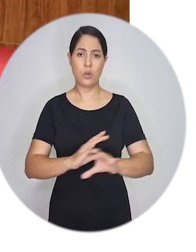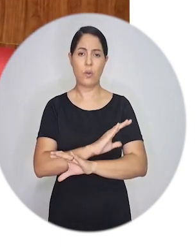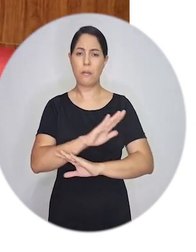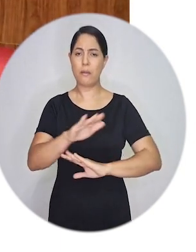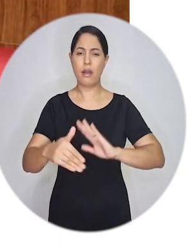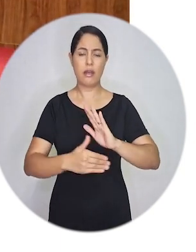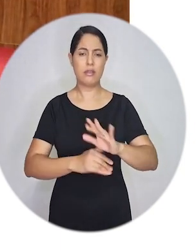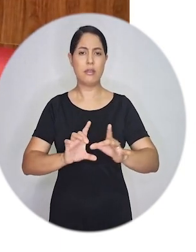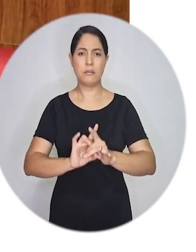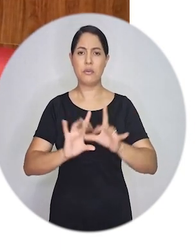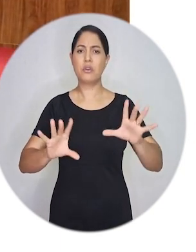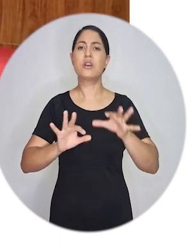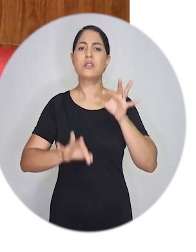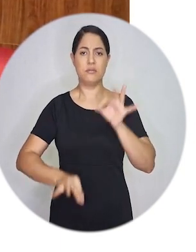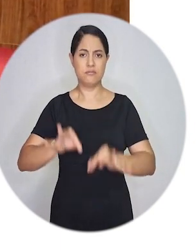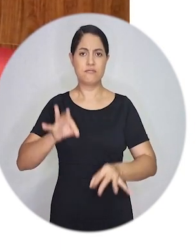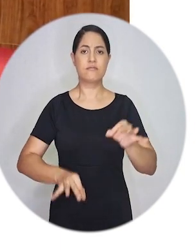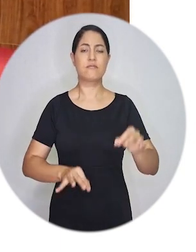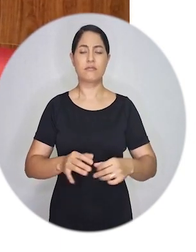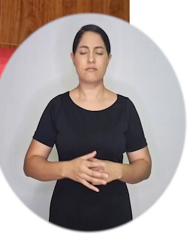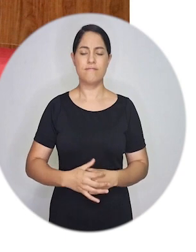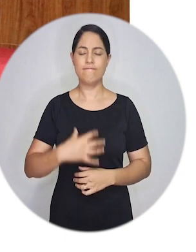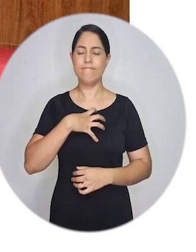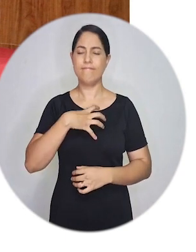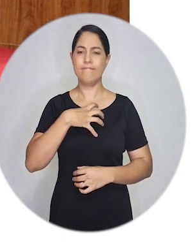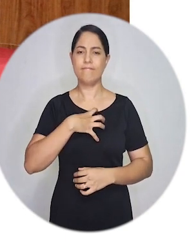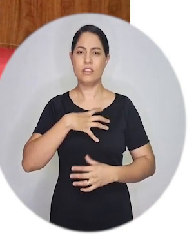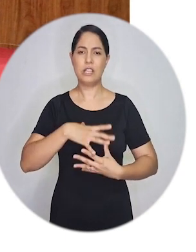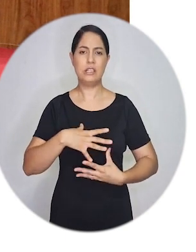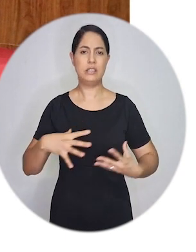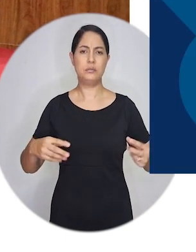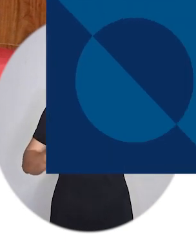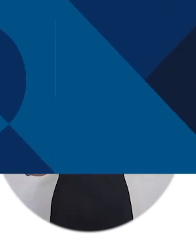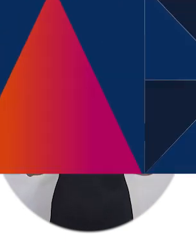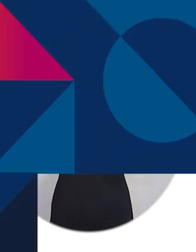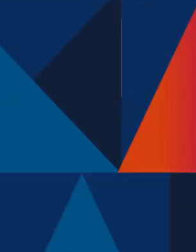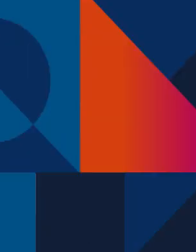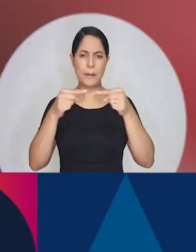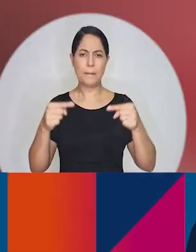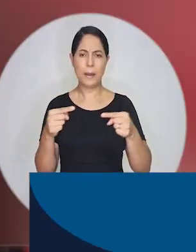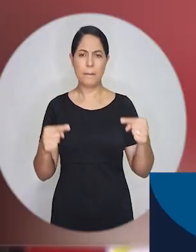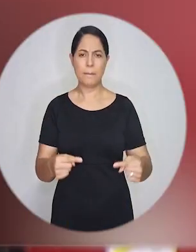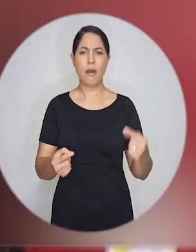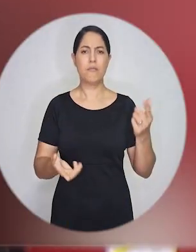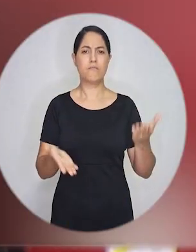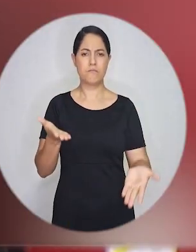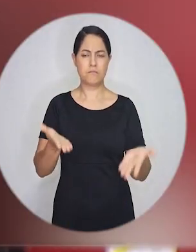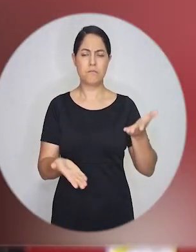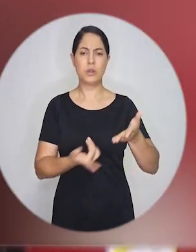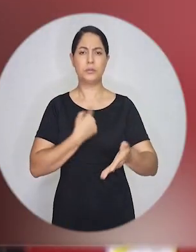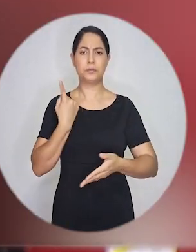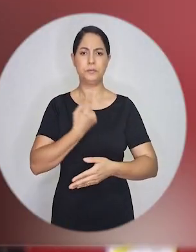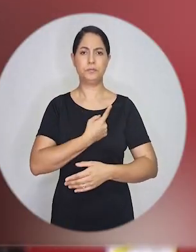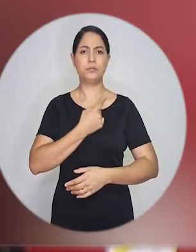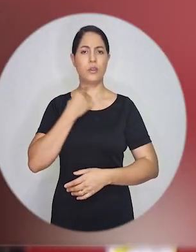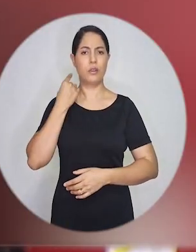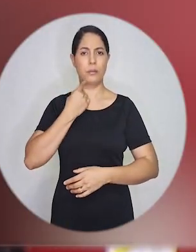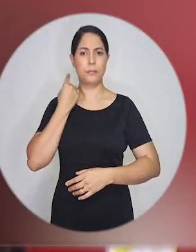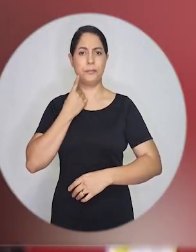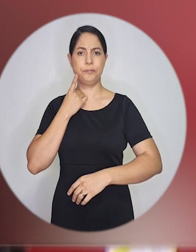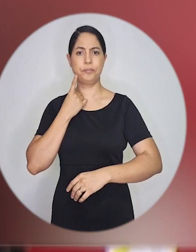comum com o fortalecimento do regime democrático. Sempre no espírito da convergência, cabe à